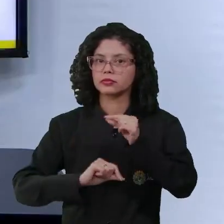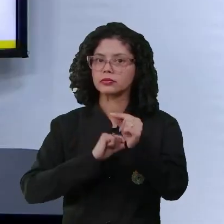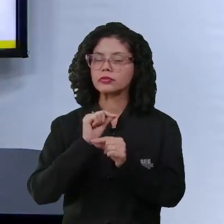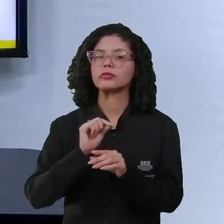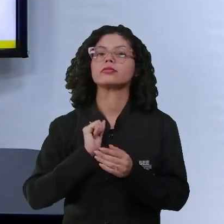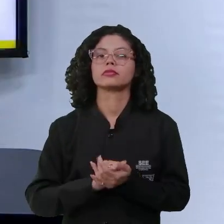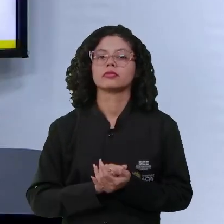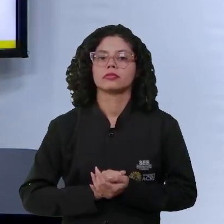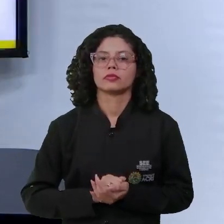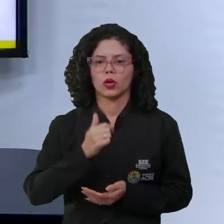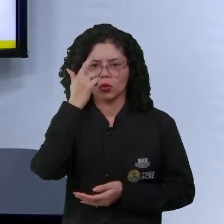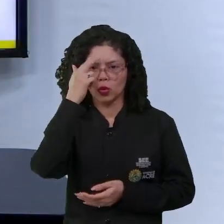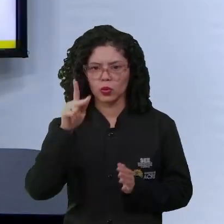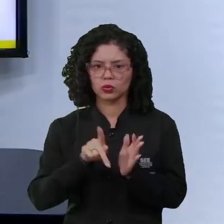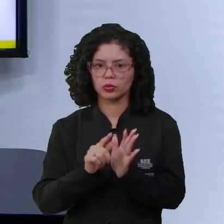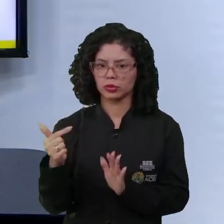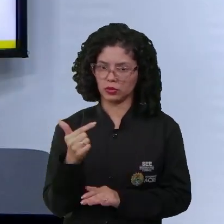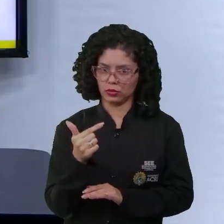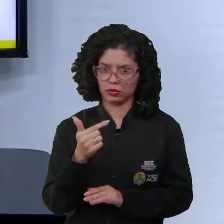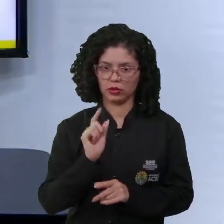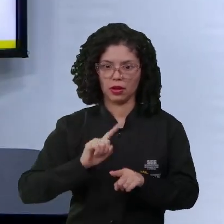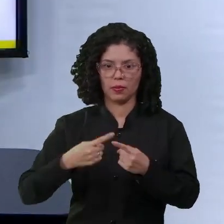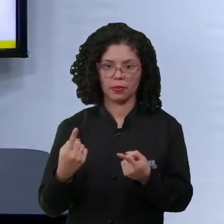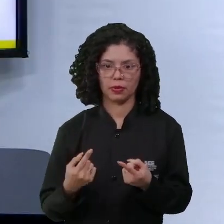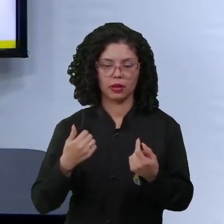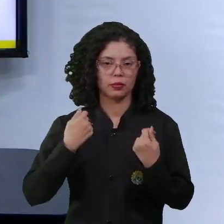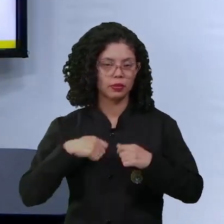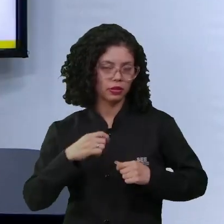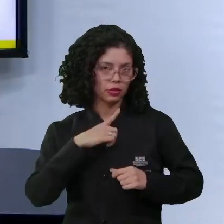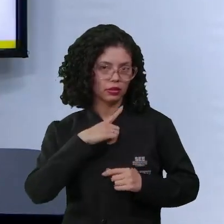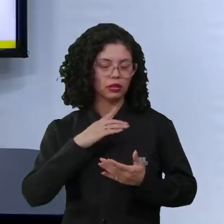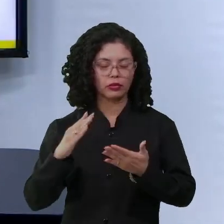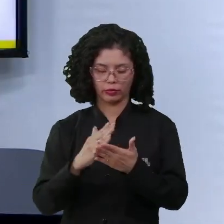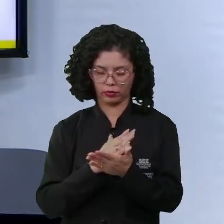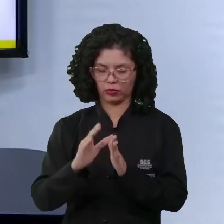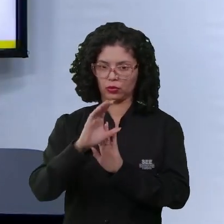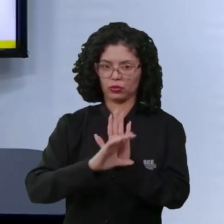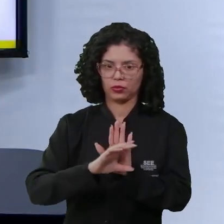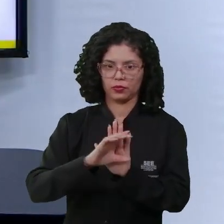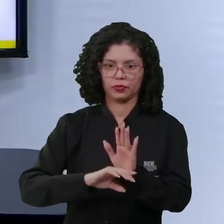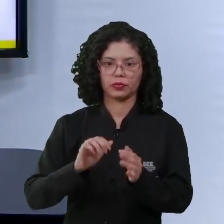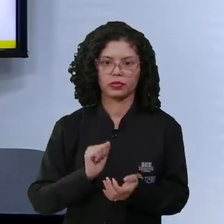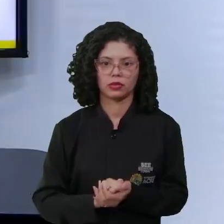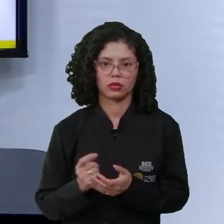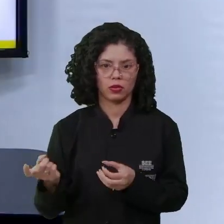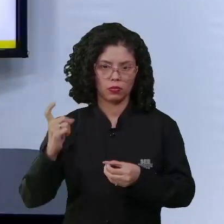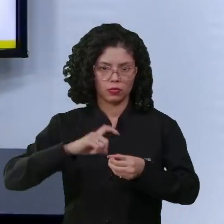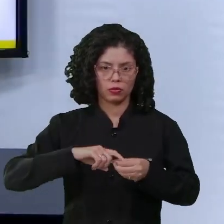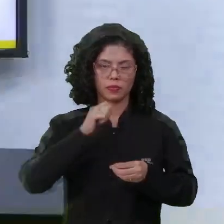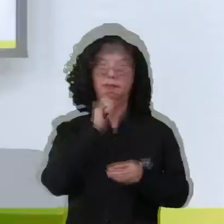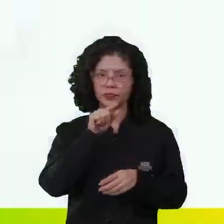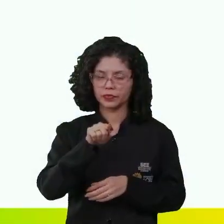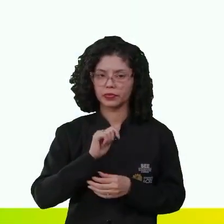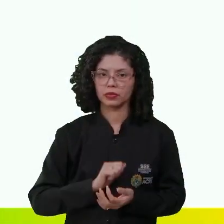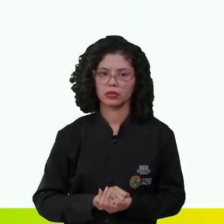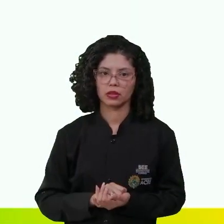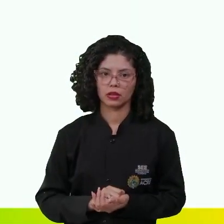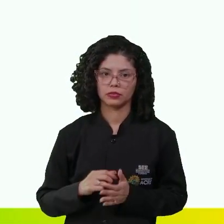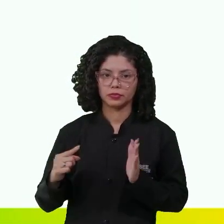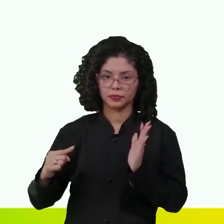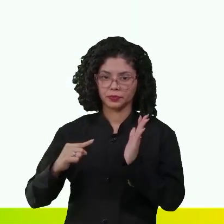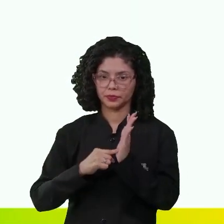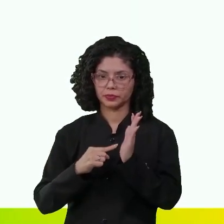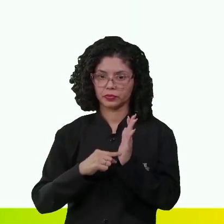a base normal sobre 2, mas tem que atender algumas definições. Vamos voltar aqui. Esse